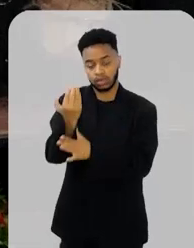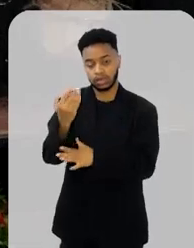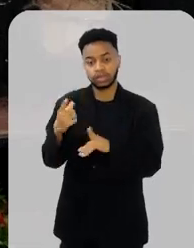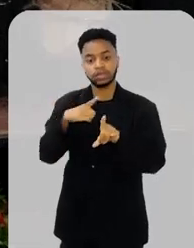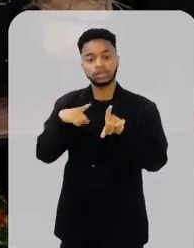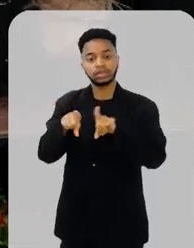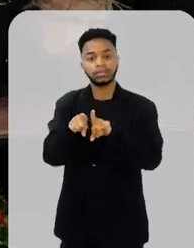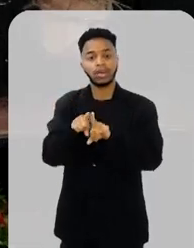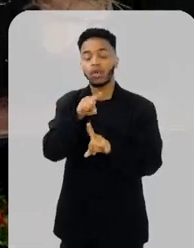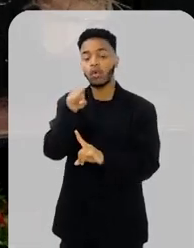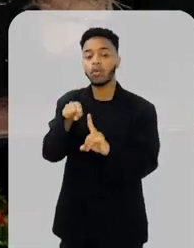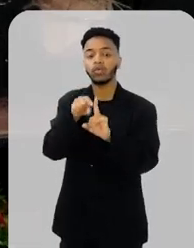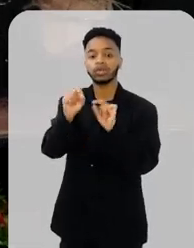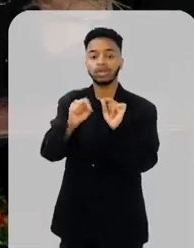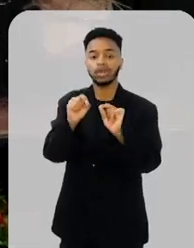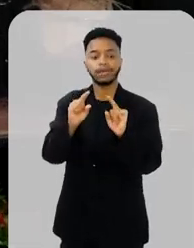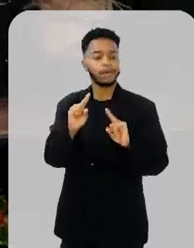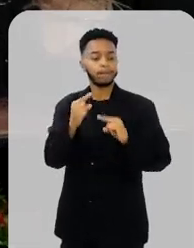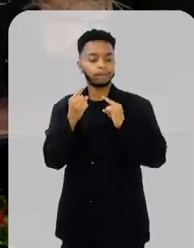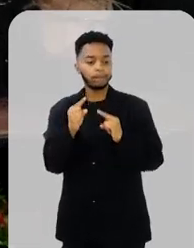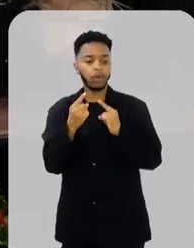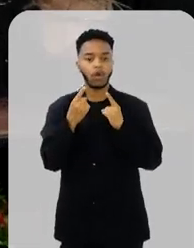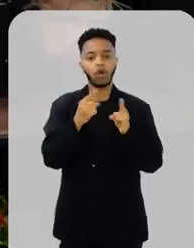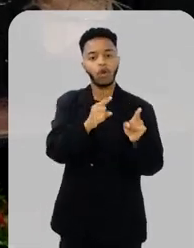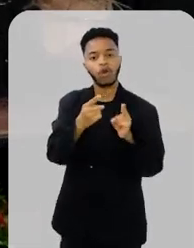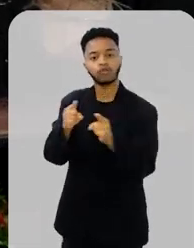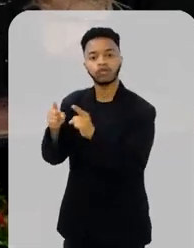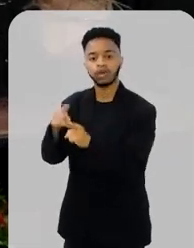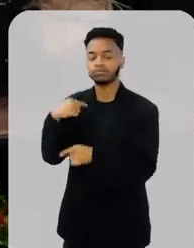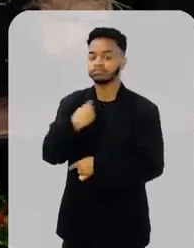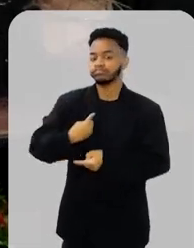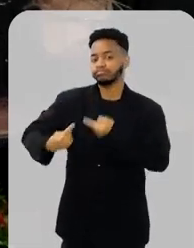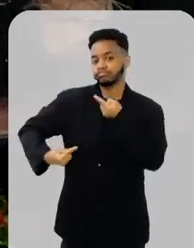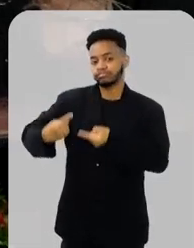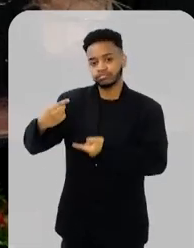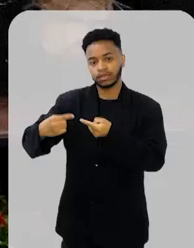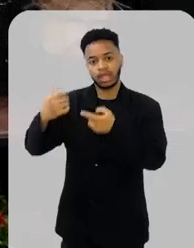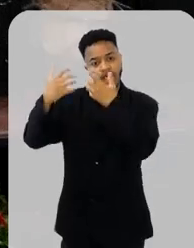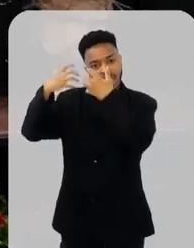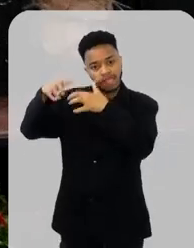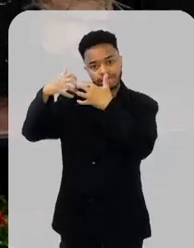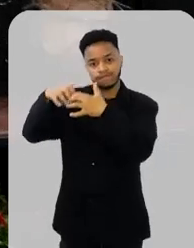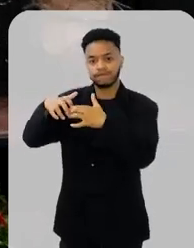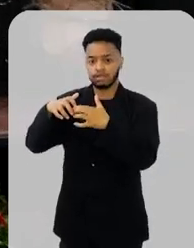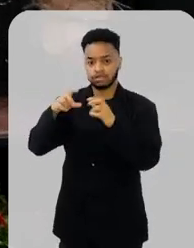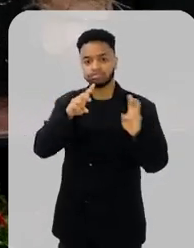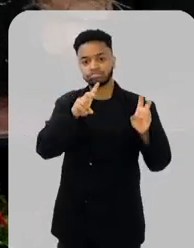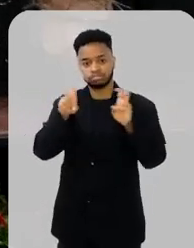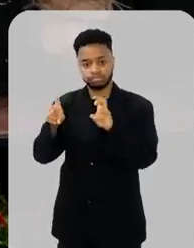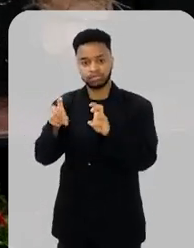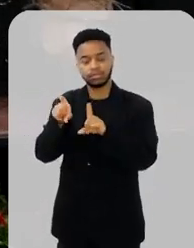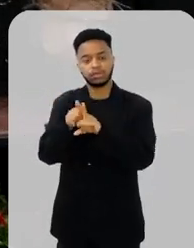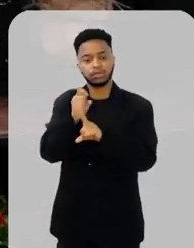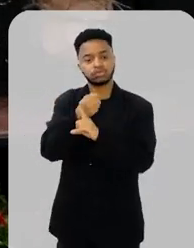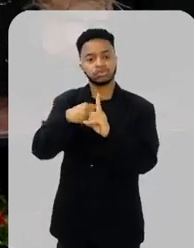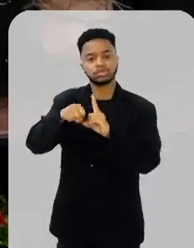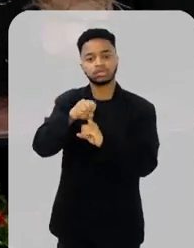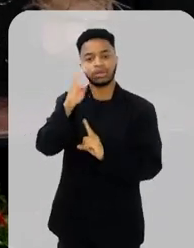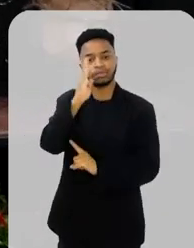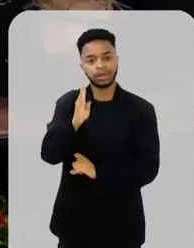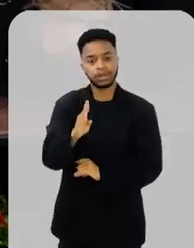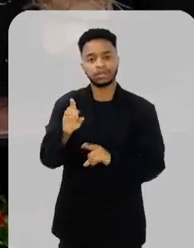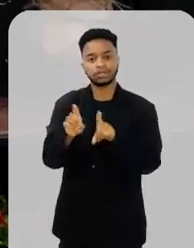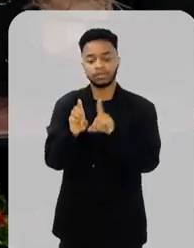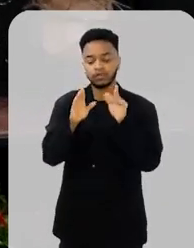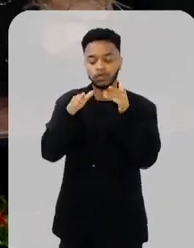tem objetivo como esse, de nos provocar, de trazer esse debate, trazer a reflexão, né, para a